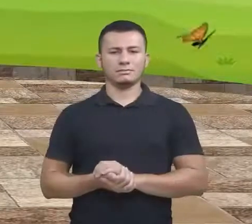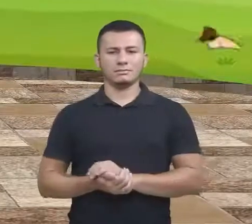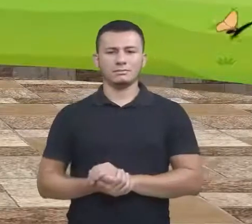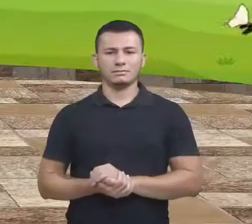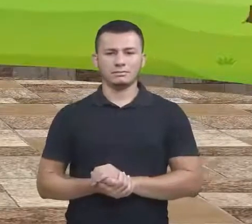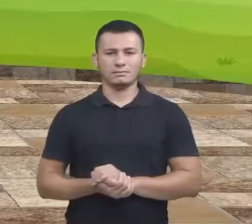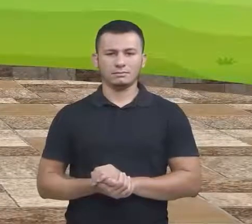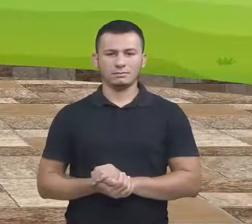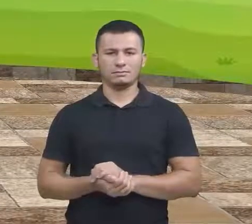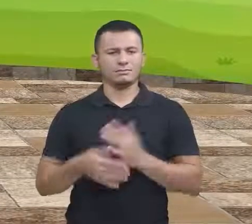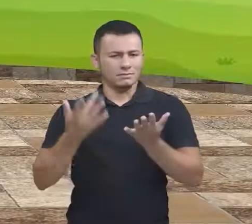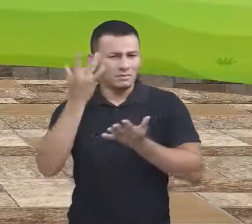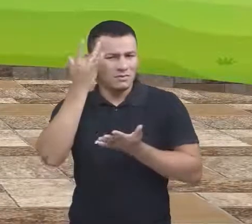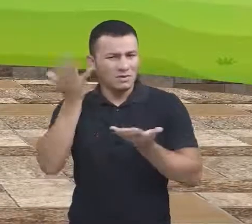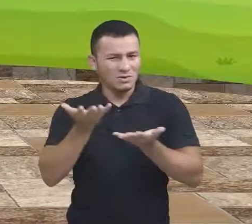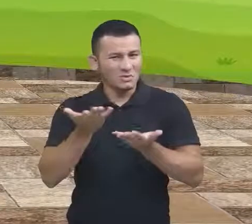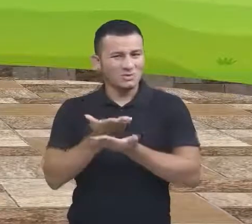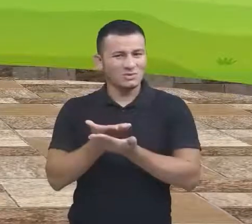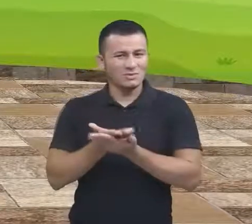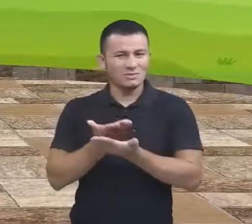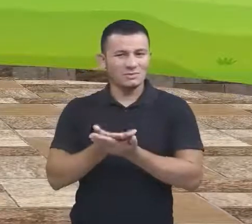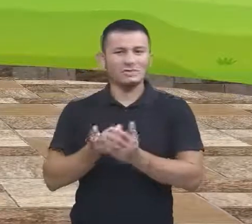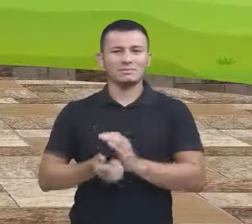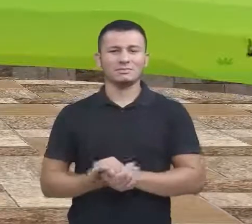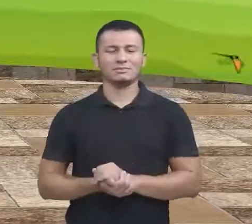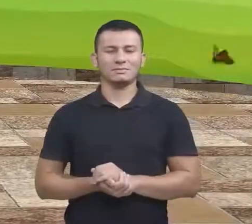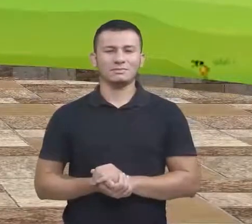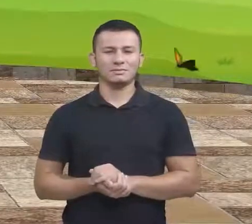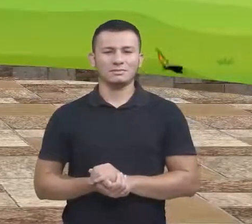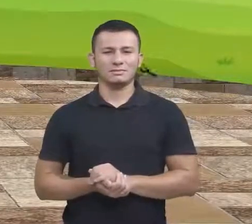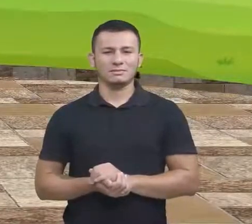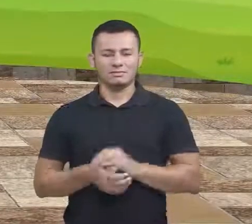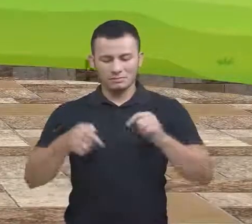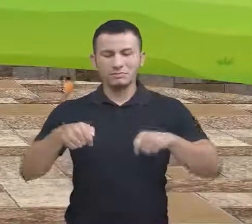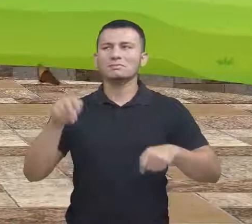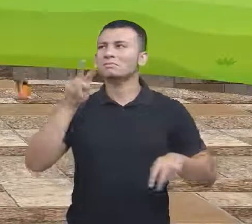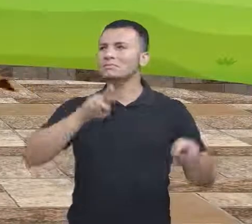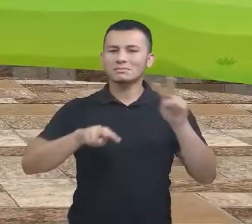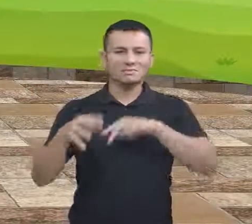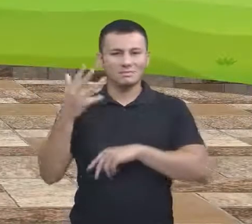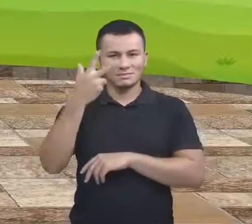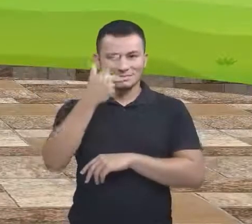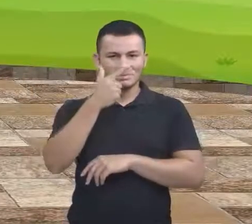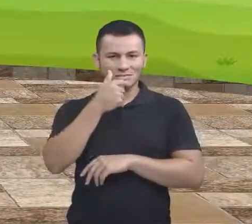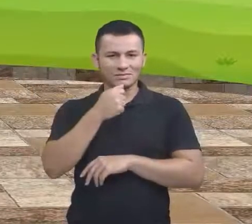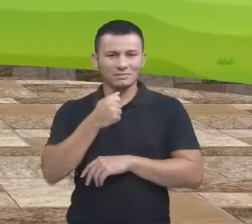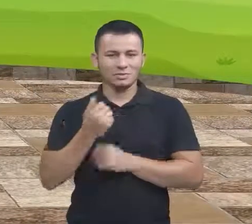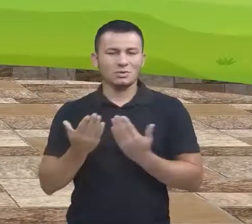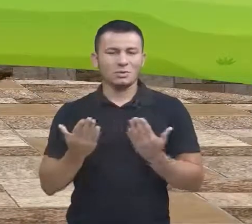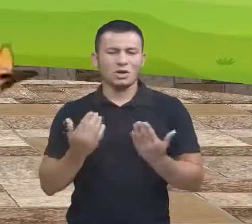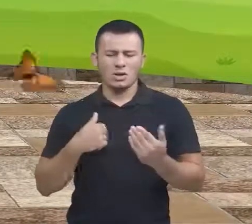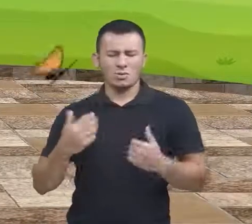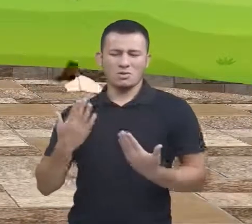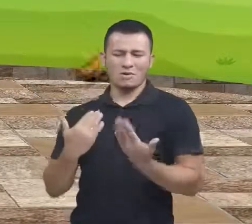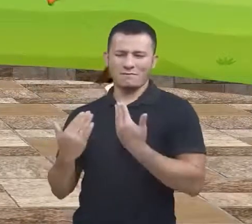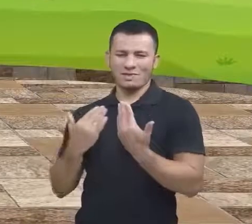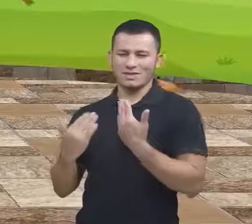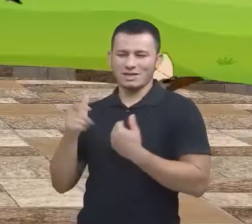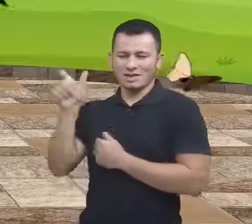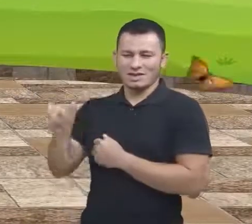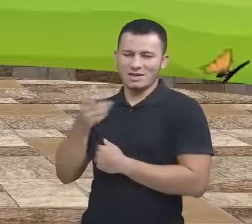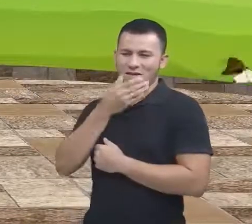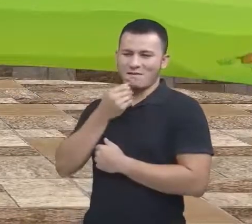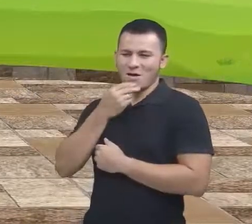na sala foi fácil e um lugar bonito desse eu vou conversar aqui com sábio para ele